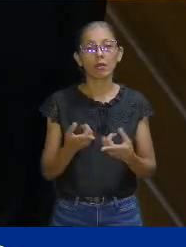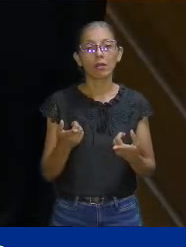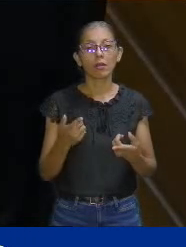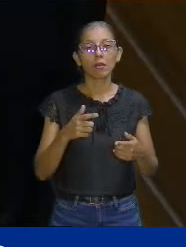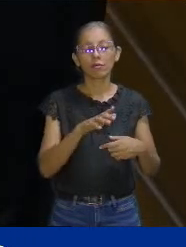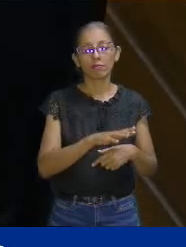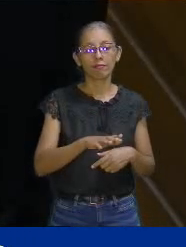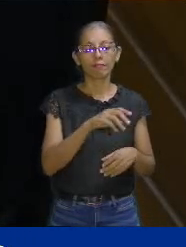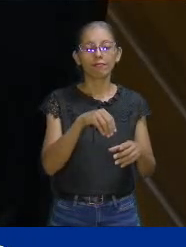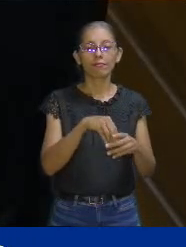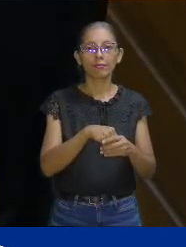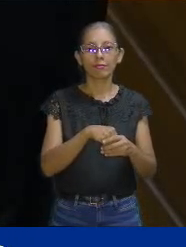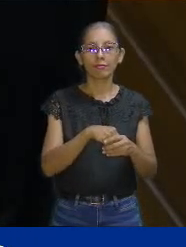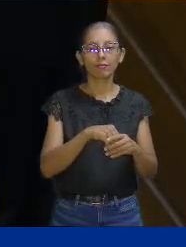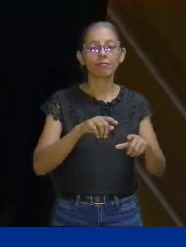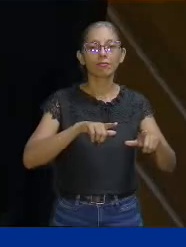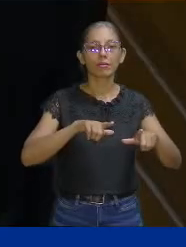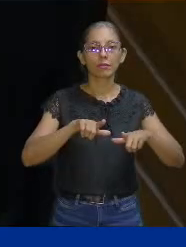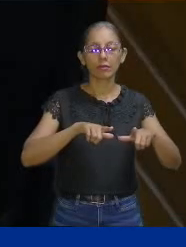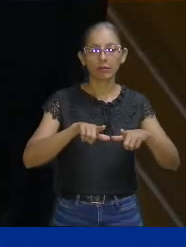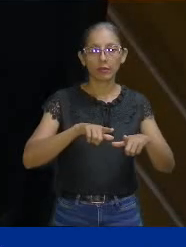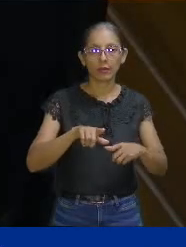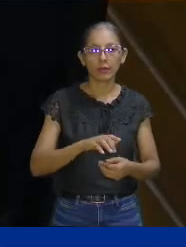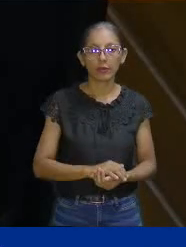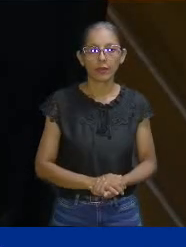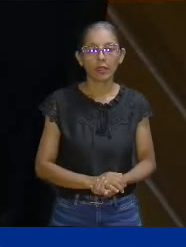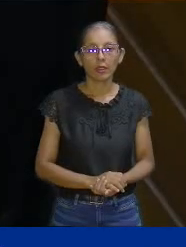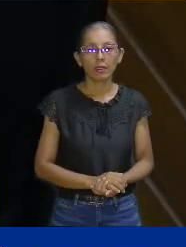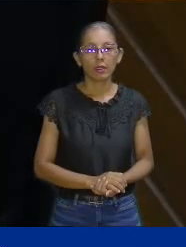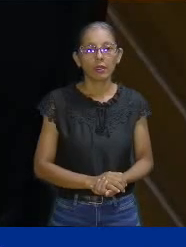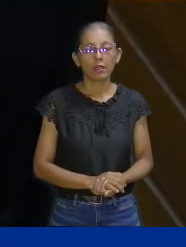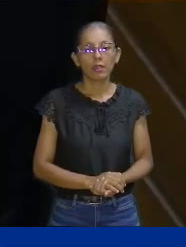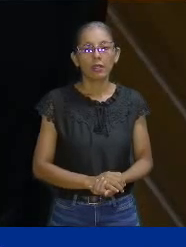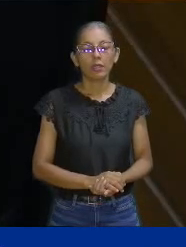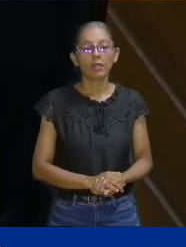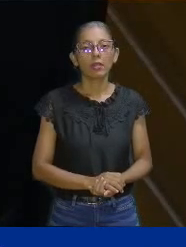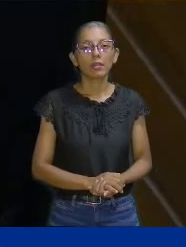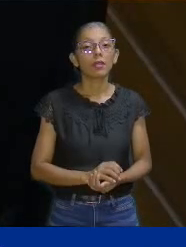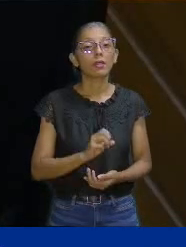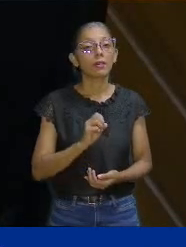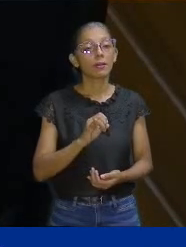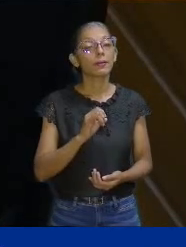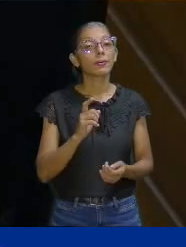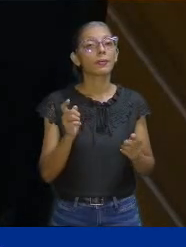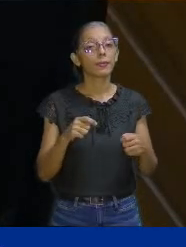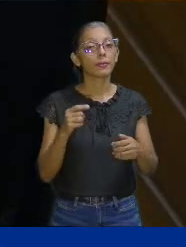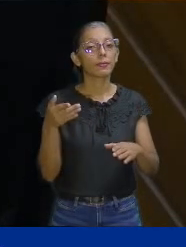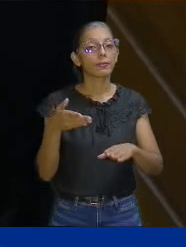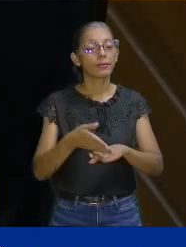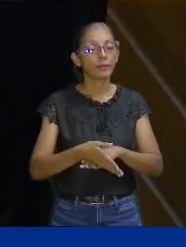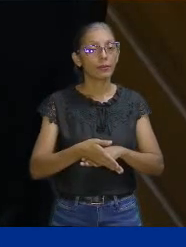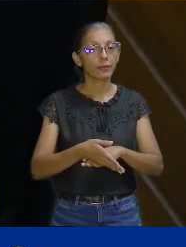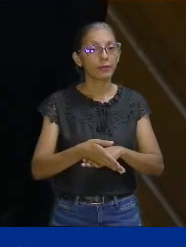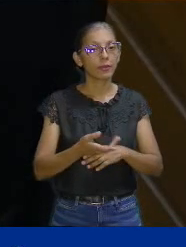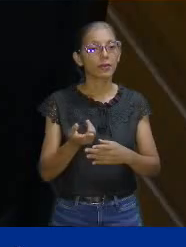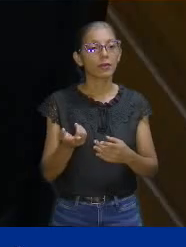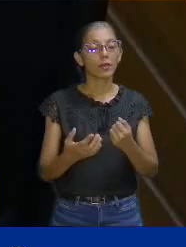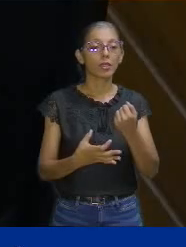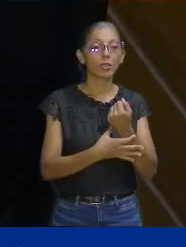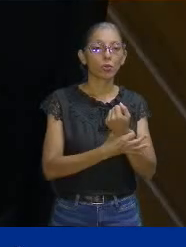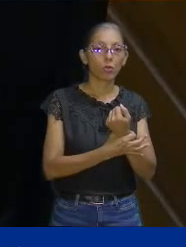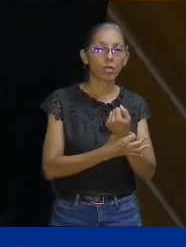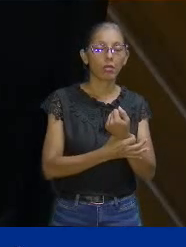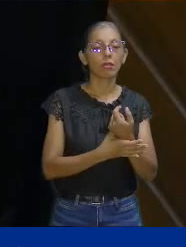funcionamento interno do órgão. Sua divulgação comprometeria, dentre outros elementos do processo, a segurança dos